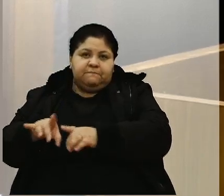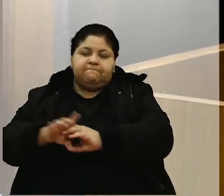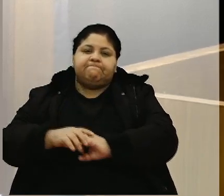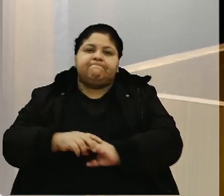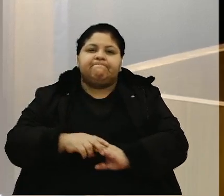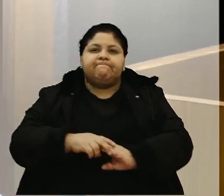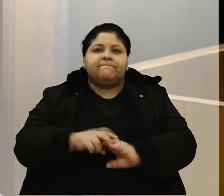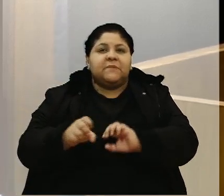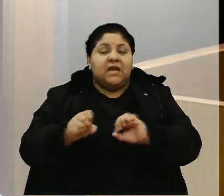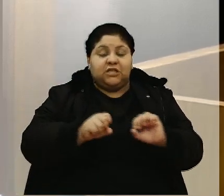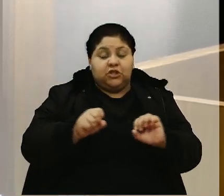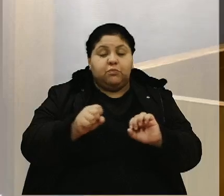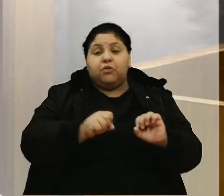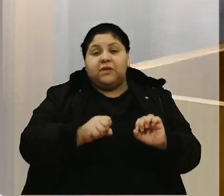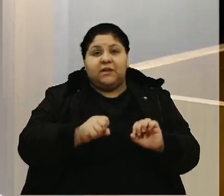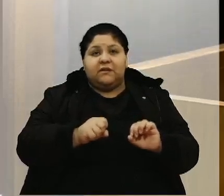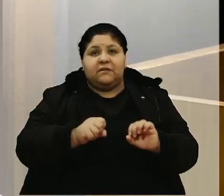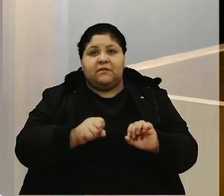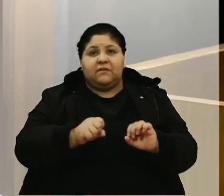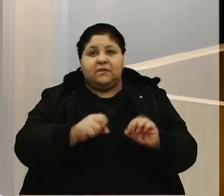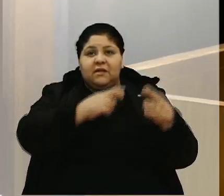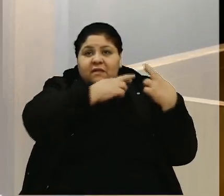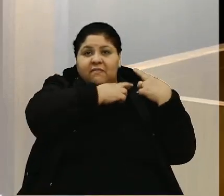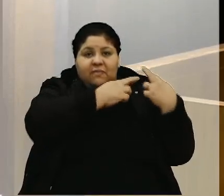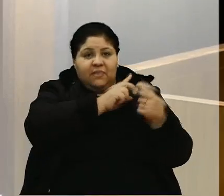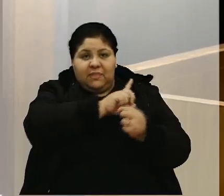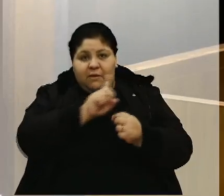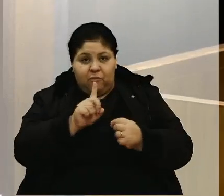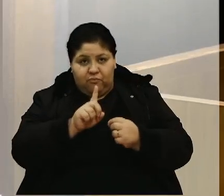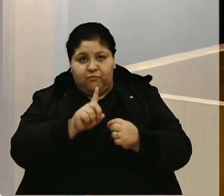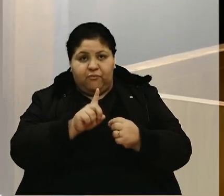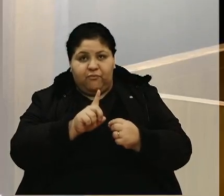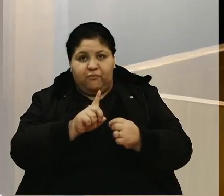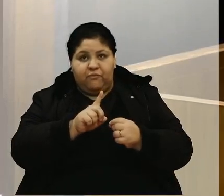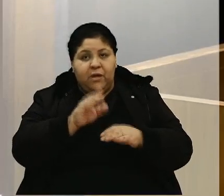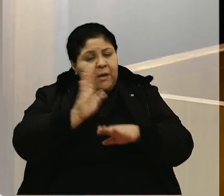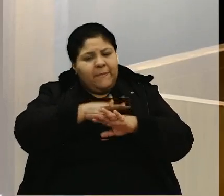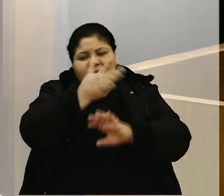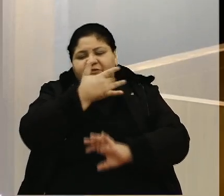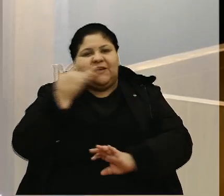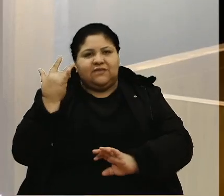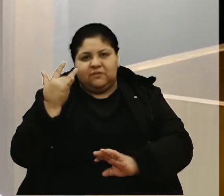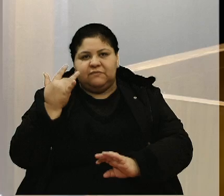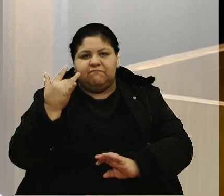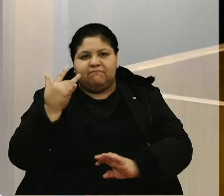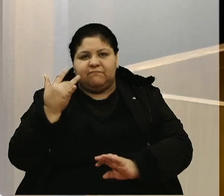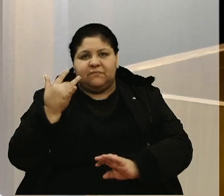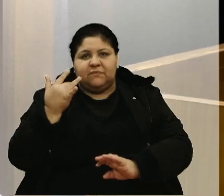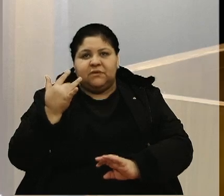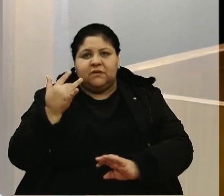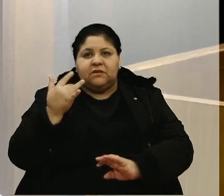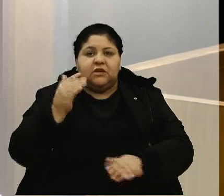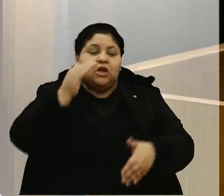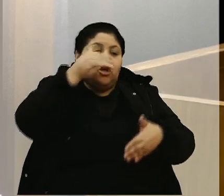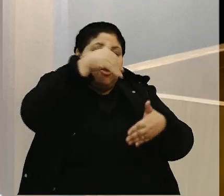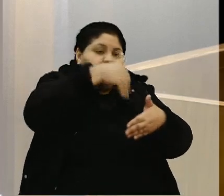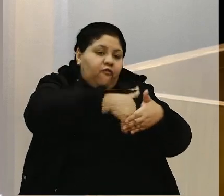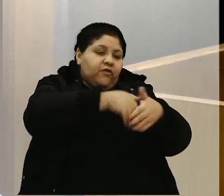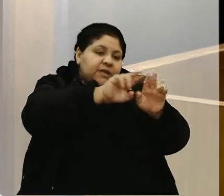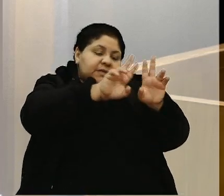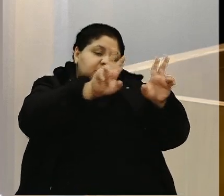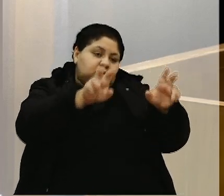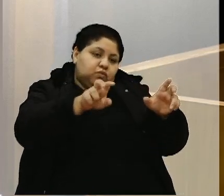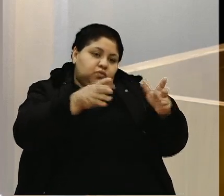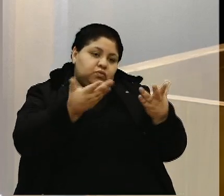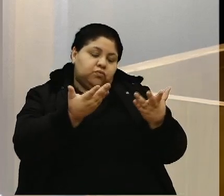gente poderia aqui não ter responsabilidade. E seria mais fácil. Eu vou votar essa matéria aqui,